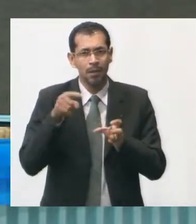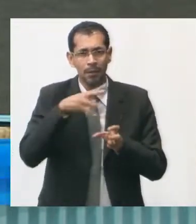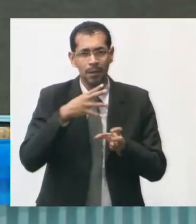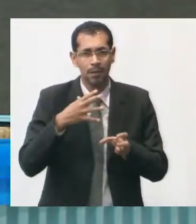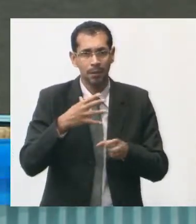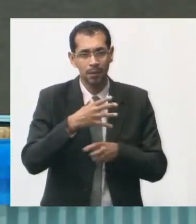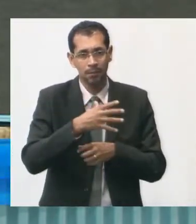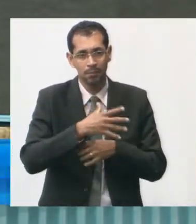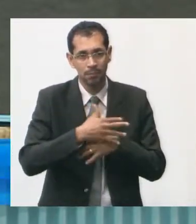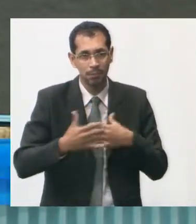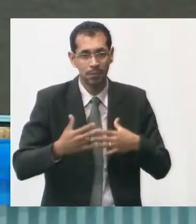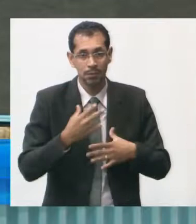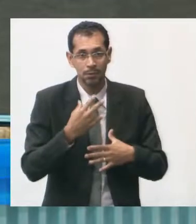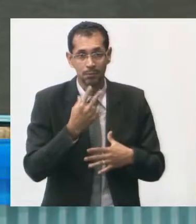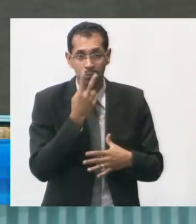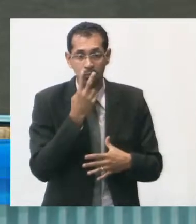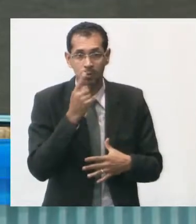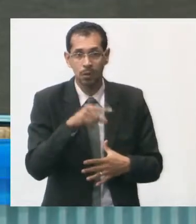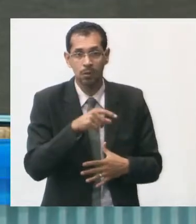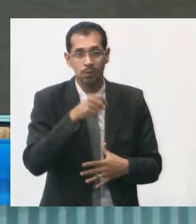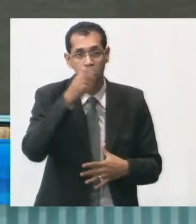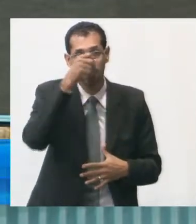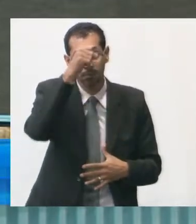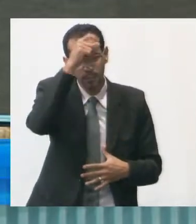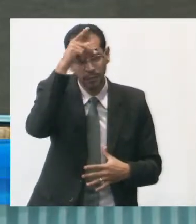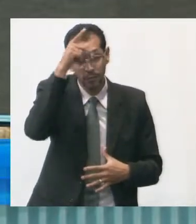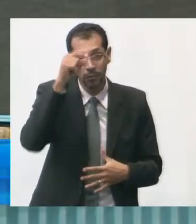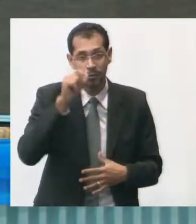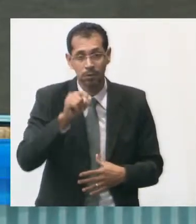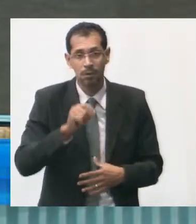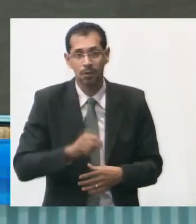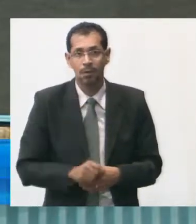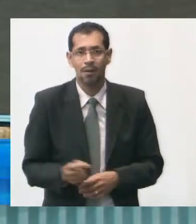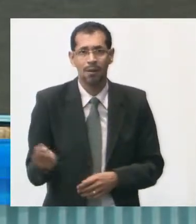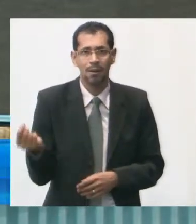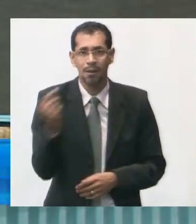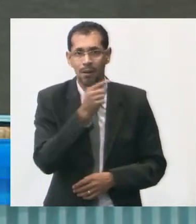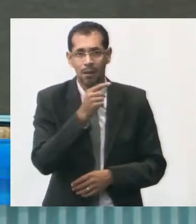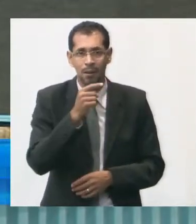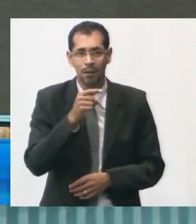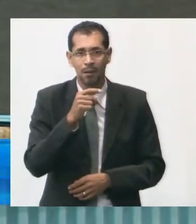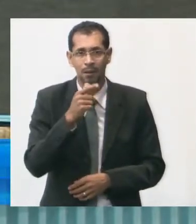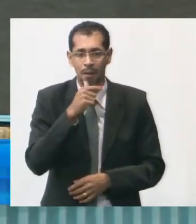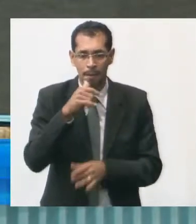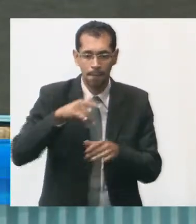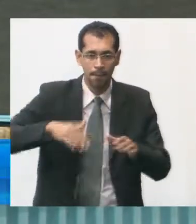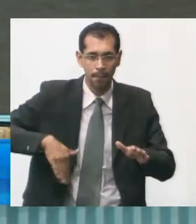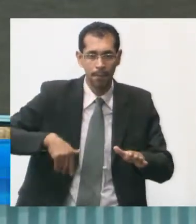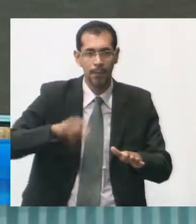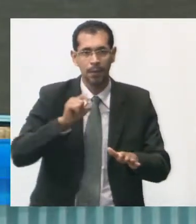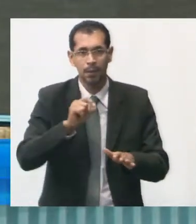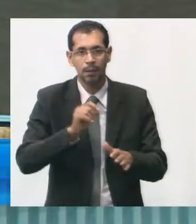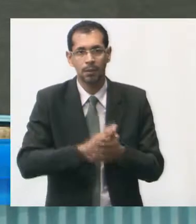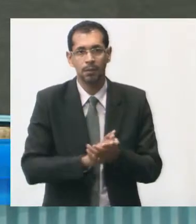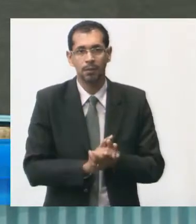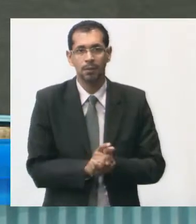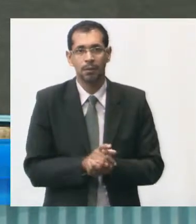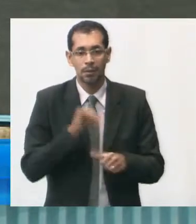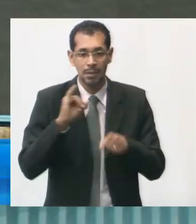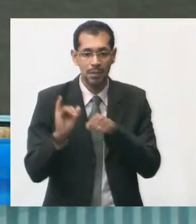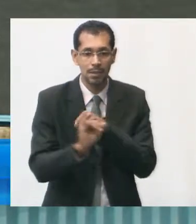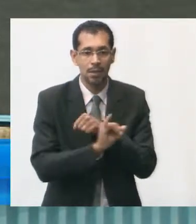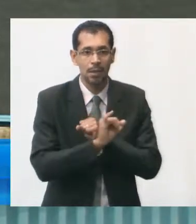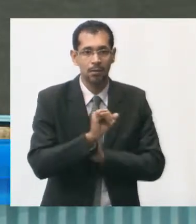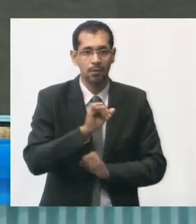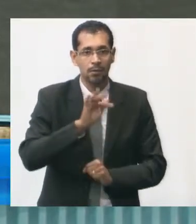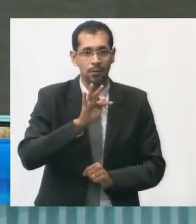do Frade, que era dito que lá era meio ambiente, eu insisti que não era defesa do meio ambiente, para tirar a tela, para que as pessoas